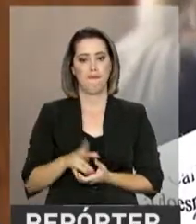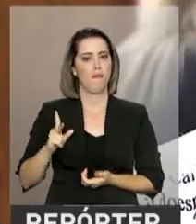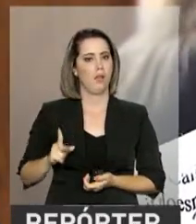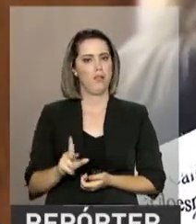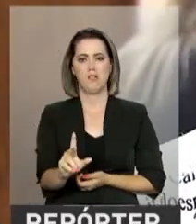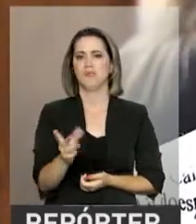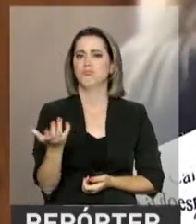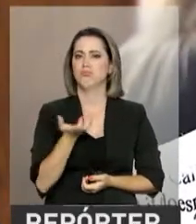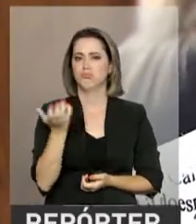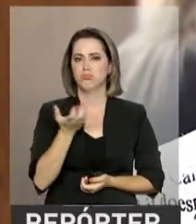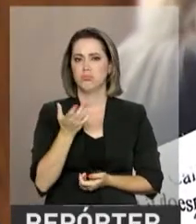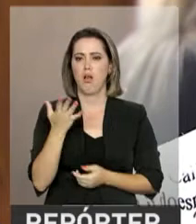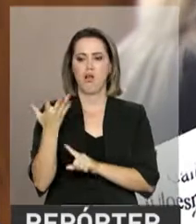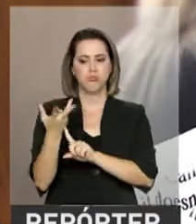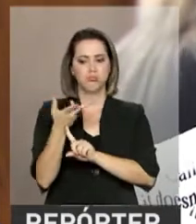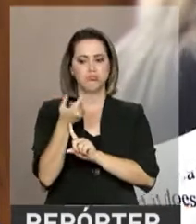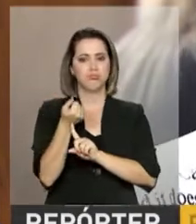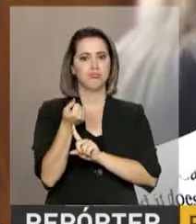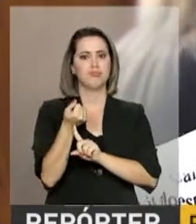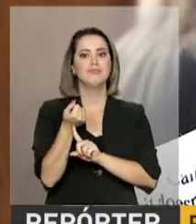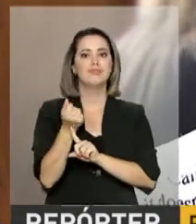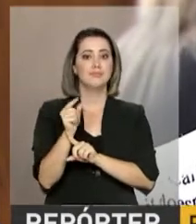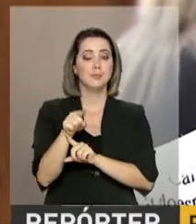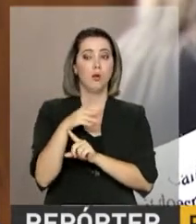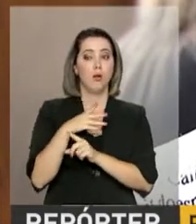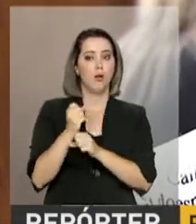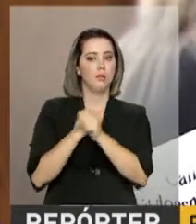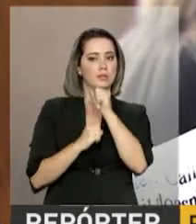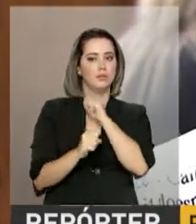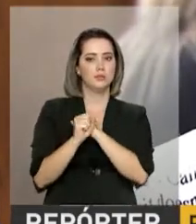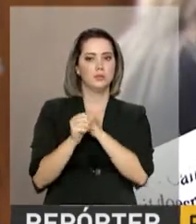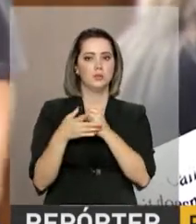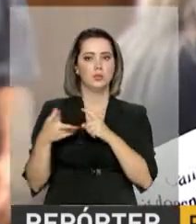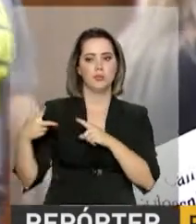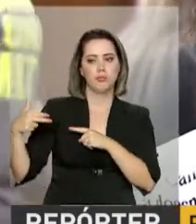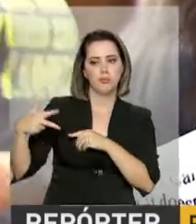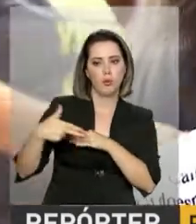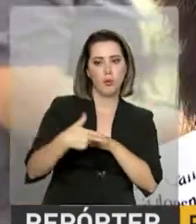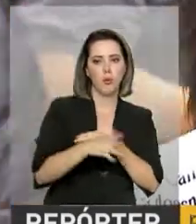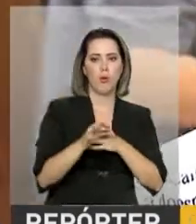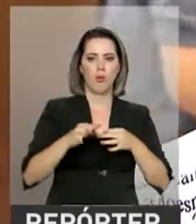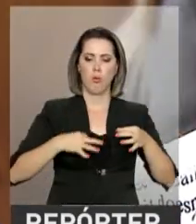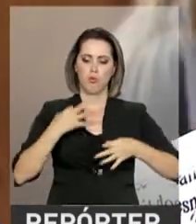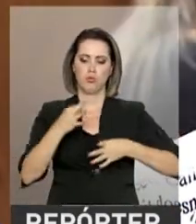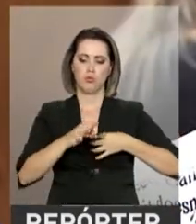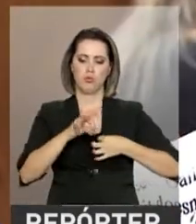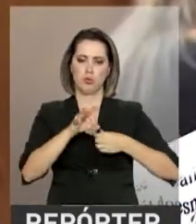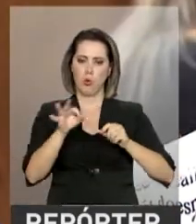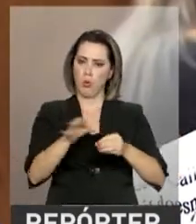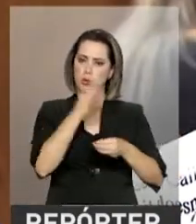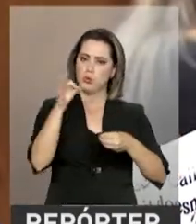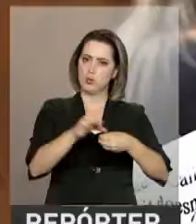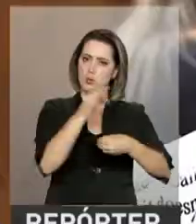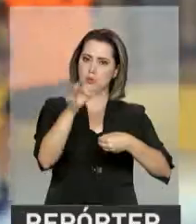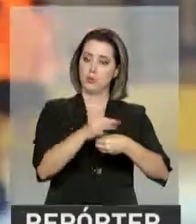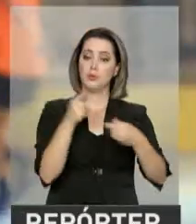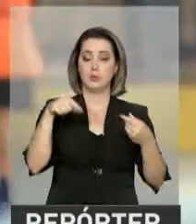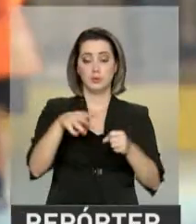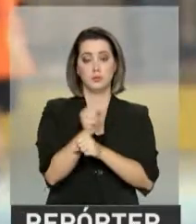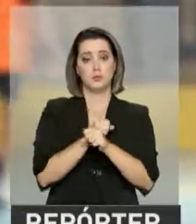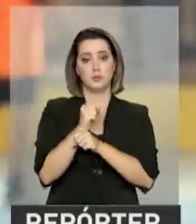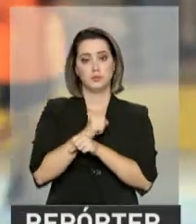com essa parte de artes então eu sinto não passar do curso de corte e costura esse ano em seine onde sempre em tecido